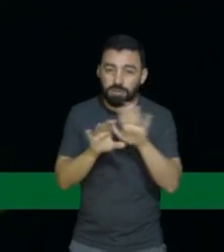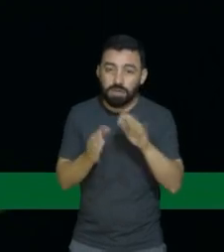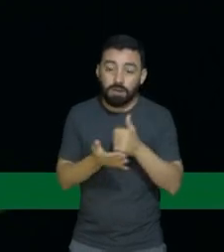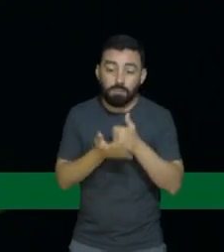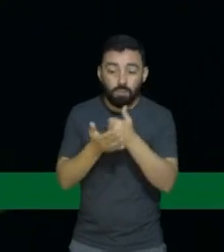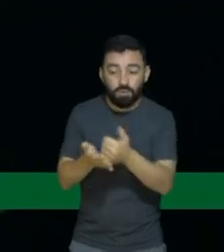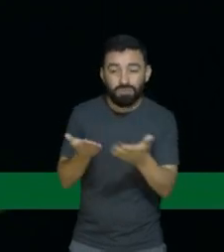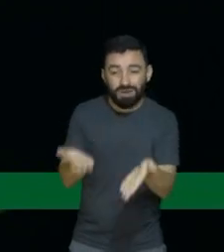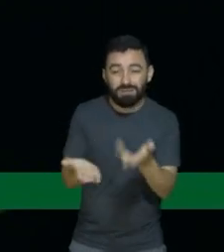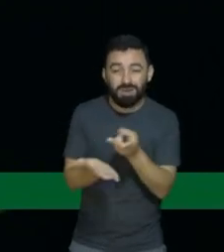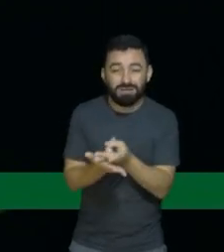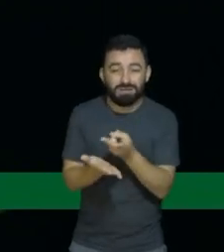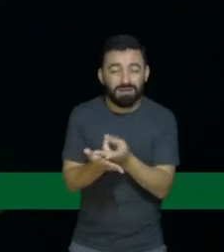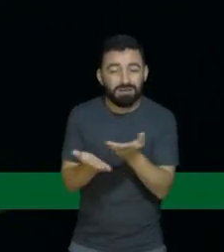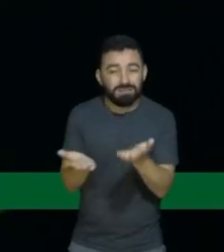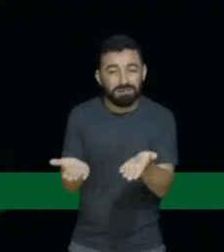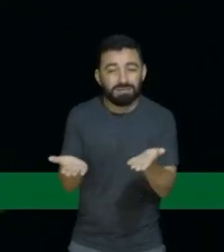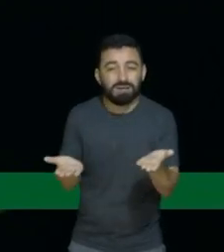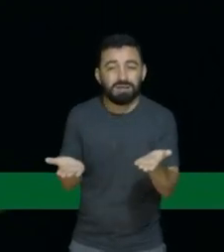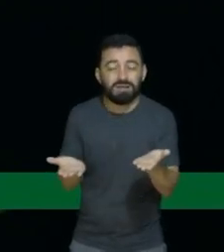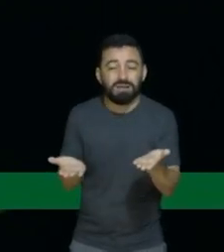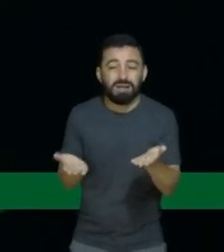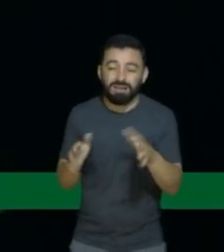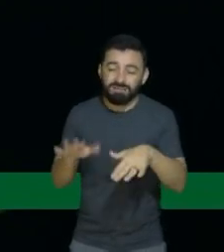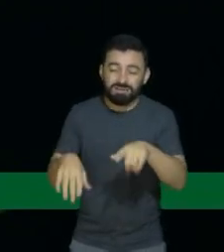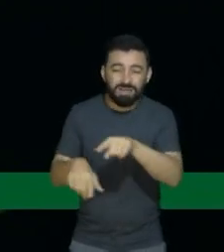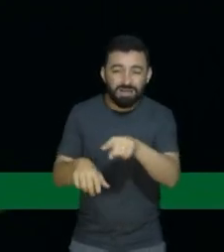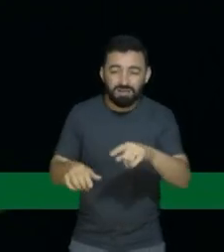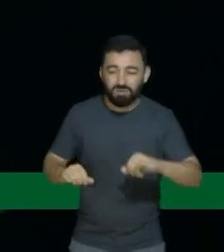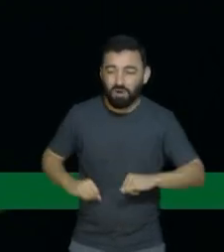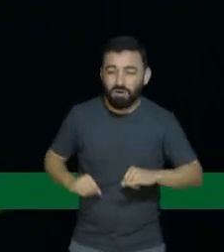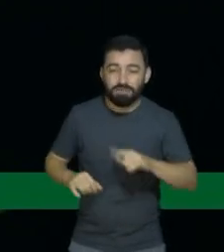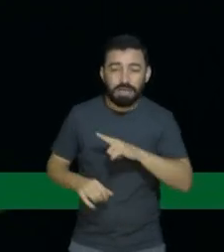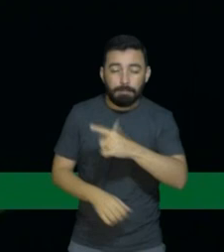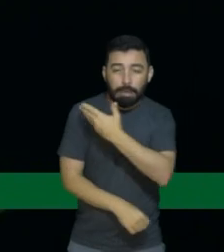paciente que muitas vezes sofre com o